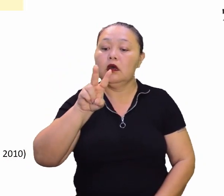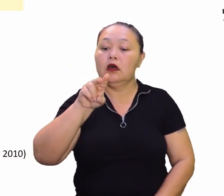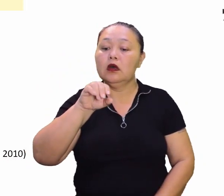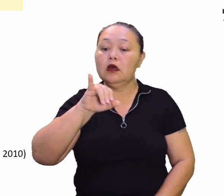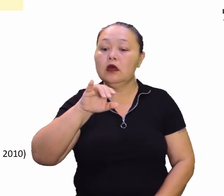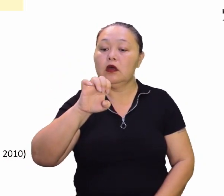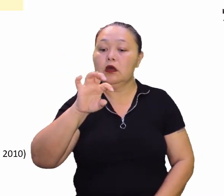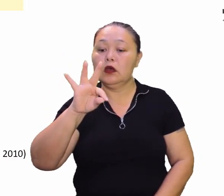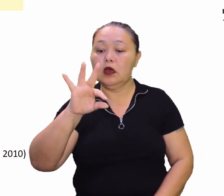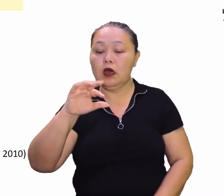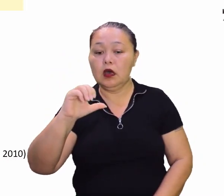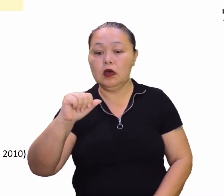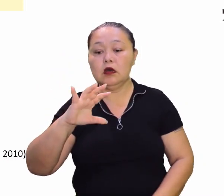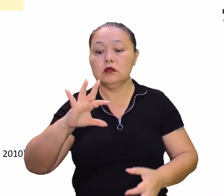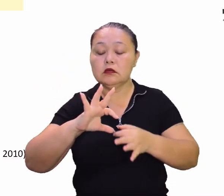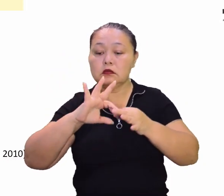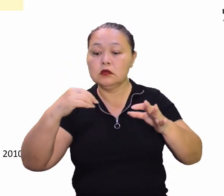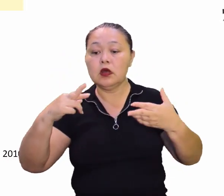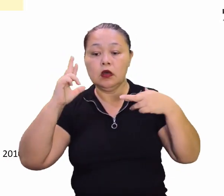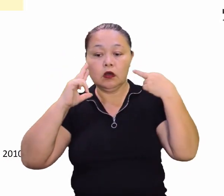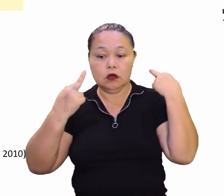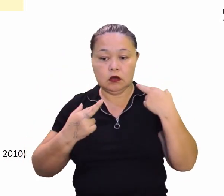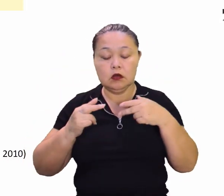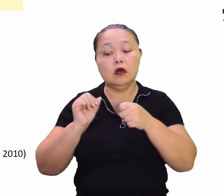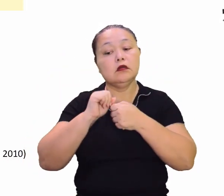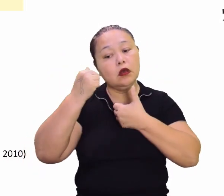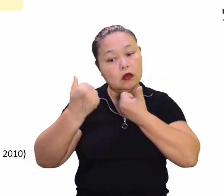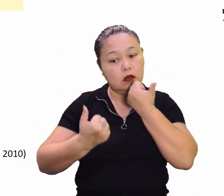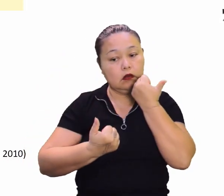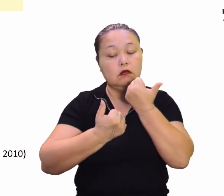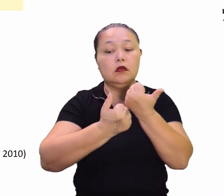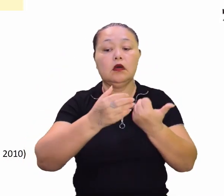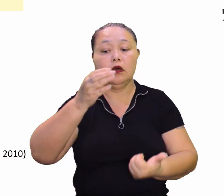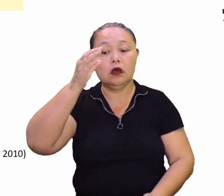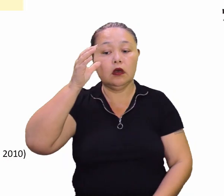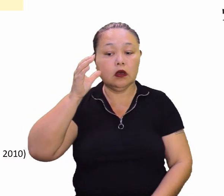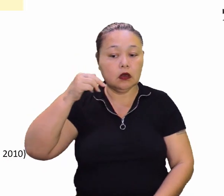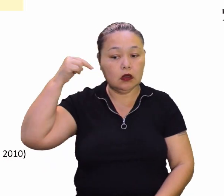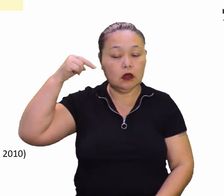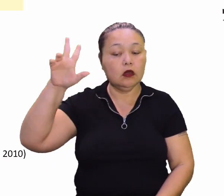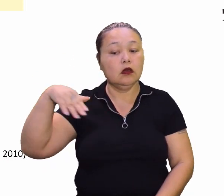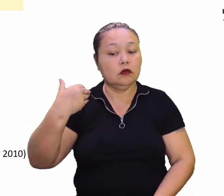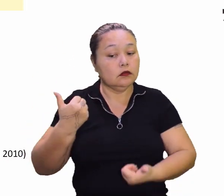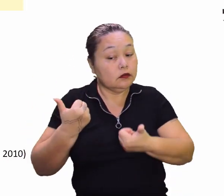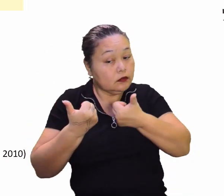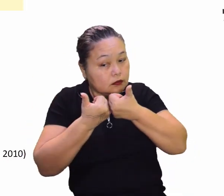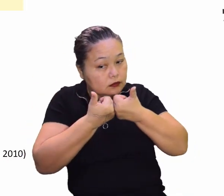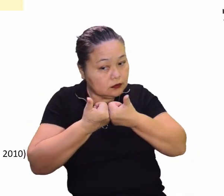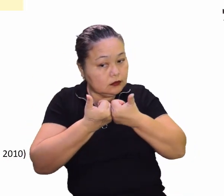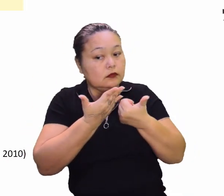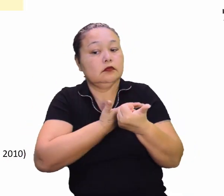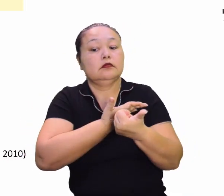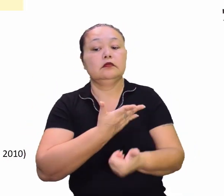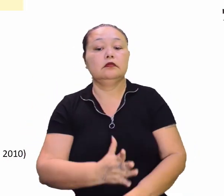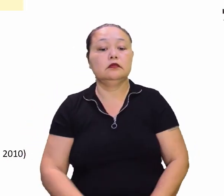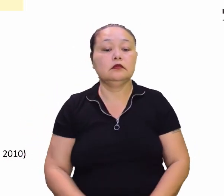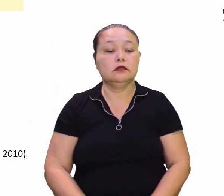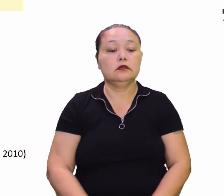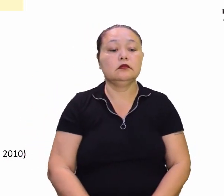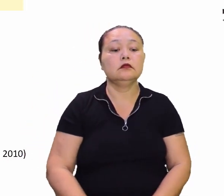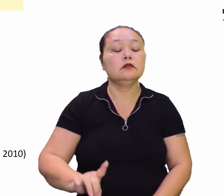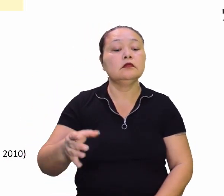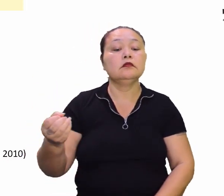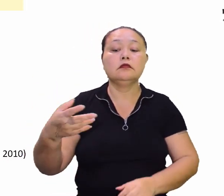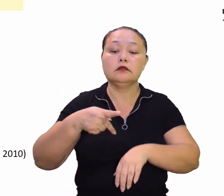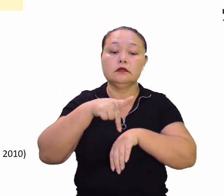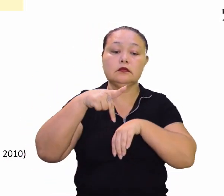Soviética, a Rússia ainda apoia a Coreia do Norte. Muito bem. São amiguinhos, né, Rogério? Exato. O